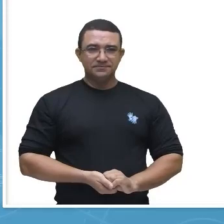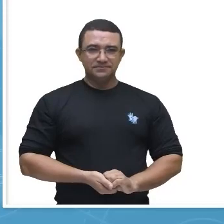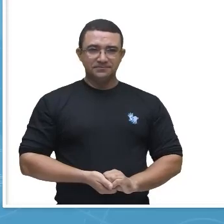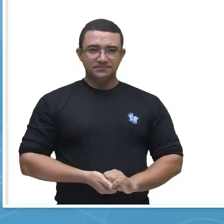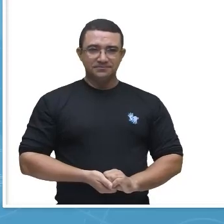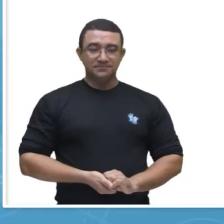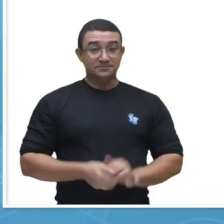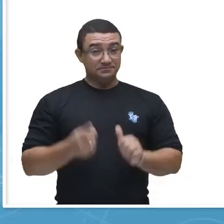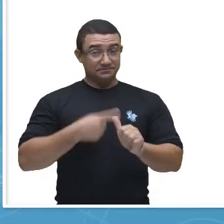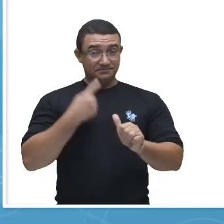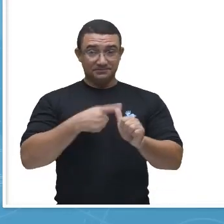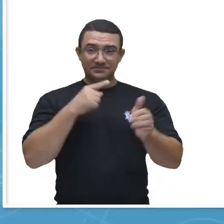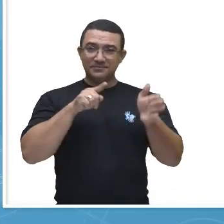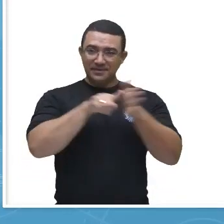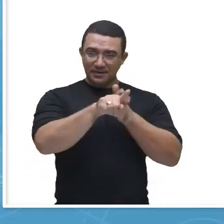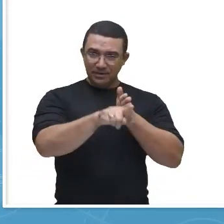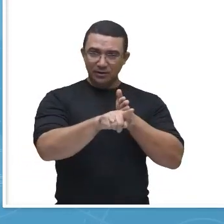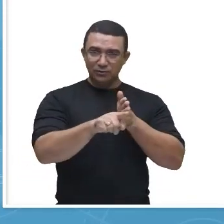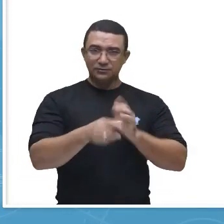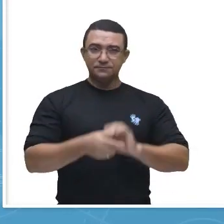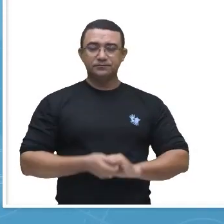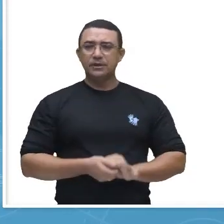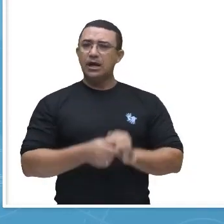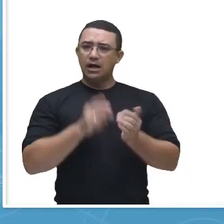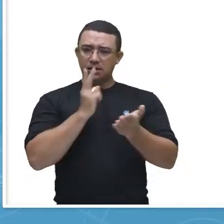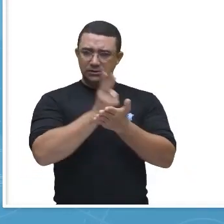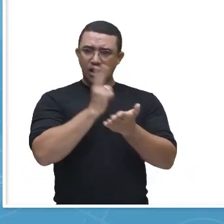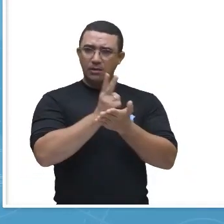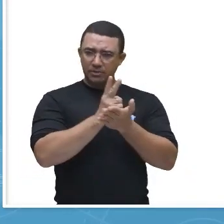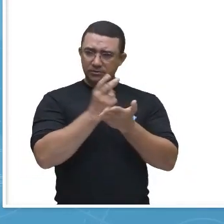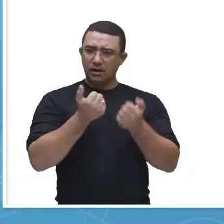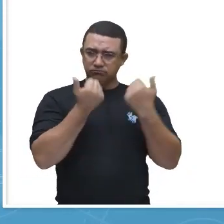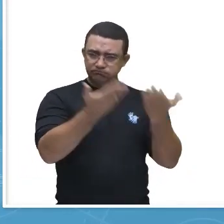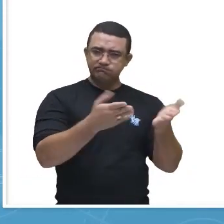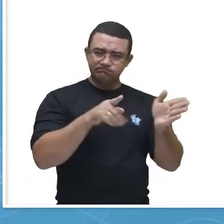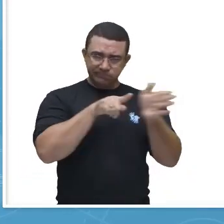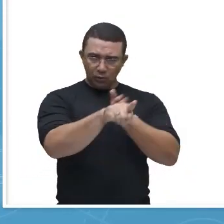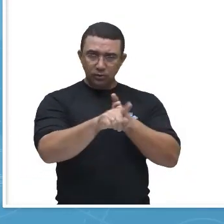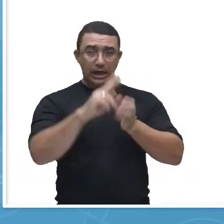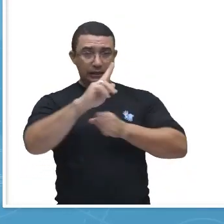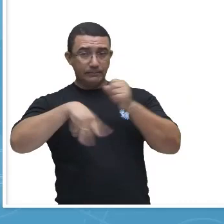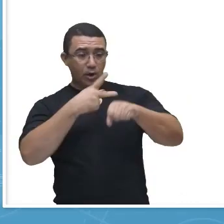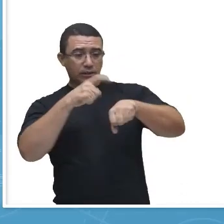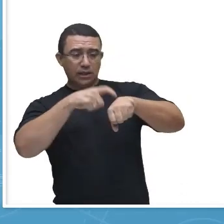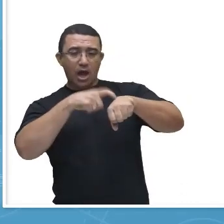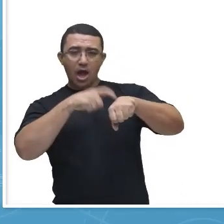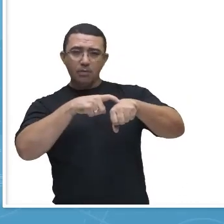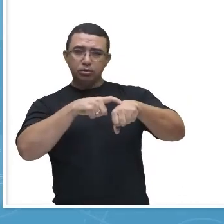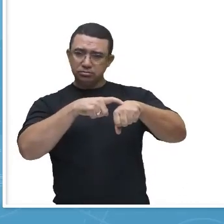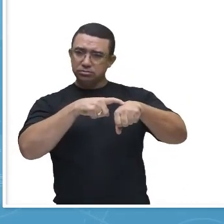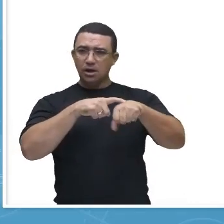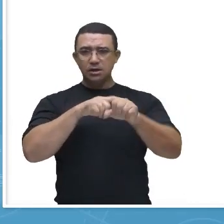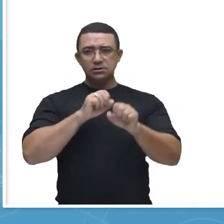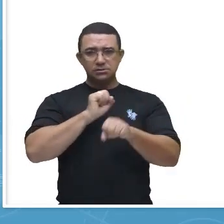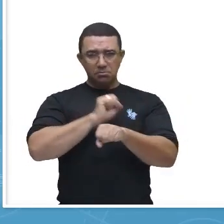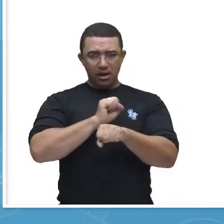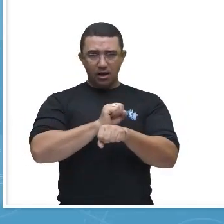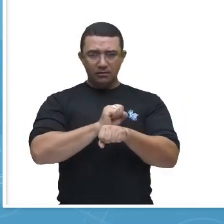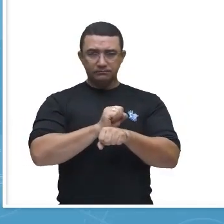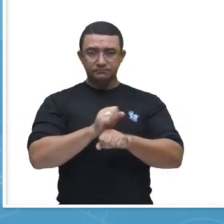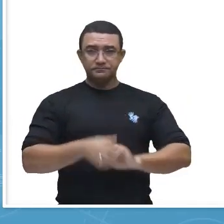nossa primeira questão. Sempre vai vir a questão, vou deixar uns minutinhos e depois eu volto para corrigir com vocês. Vamos lá.